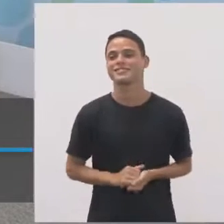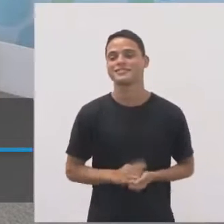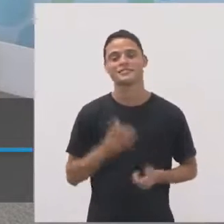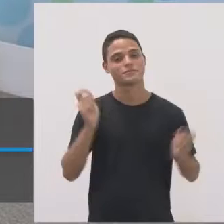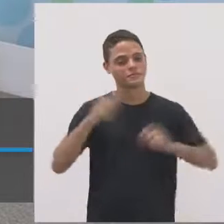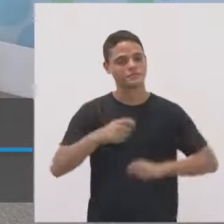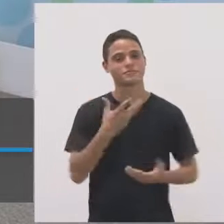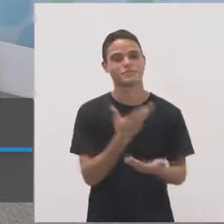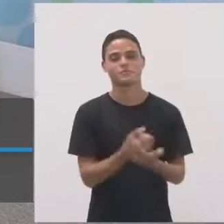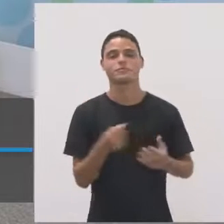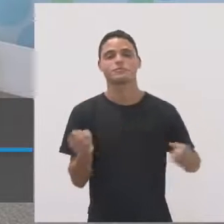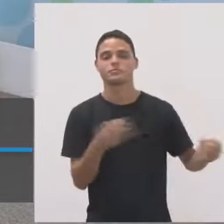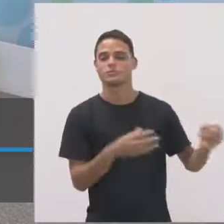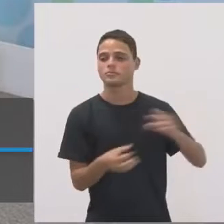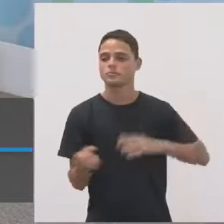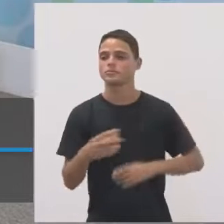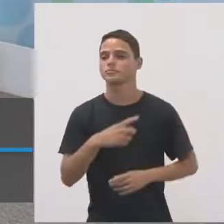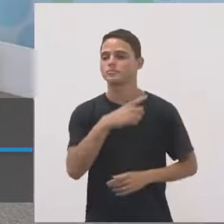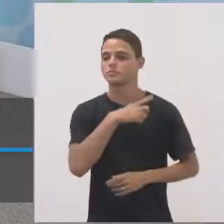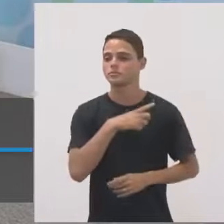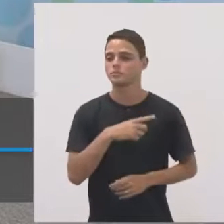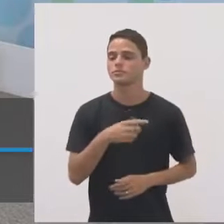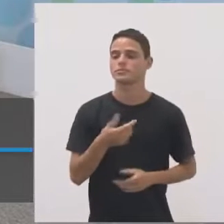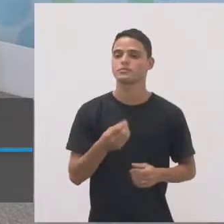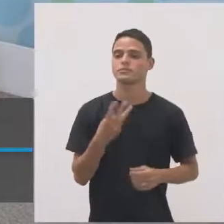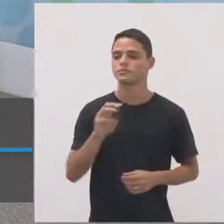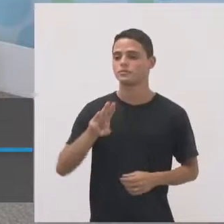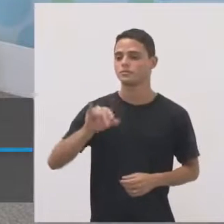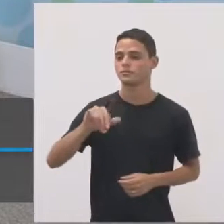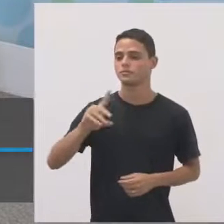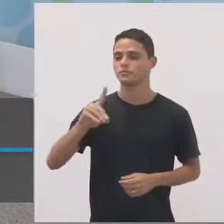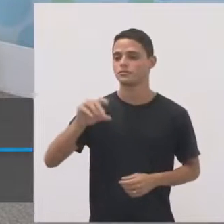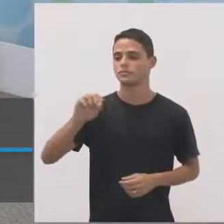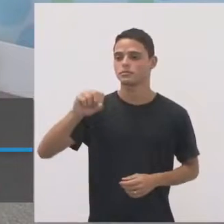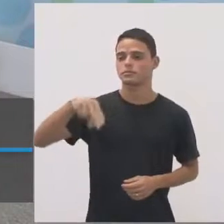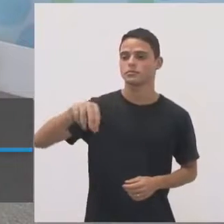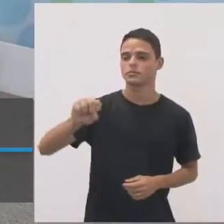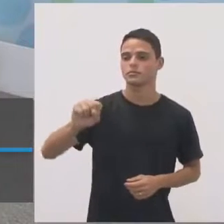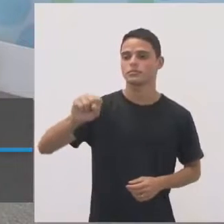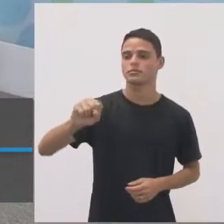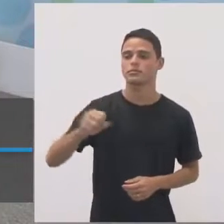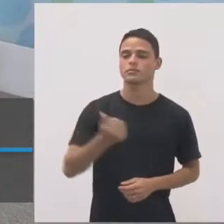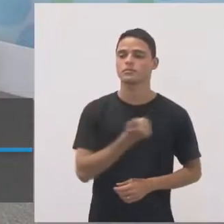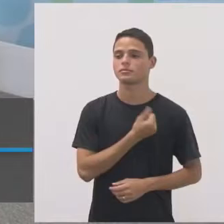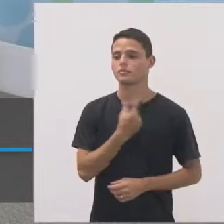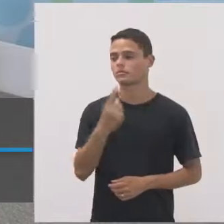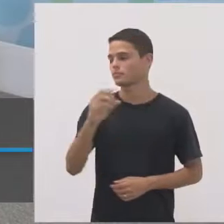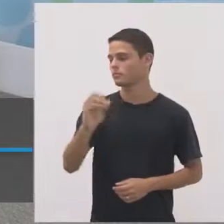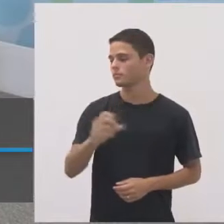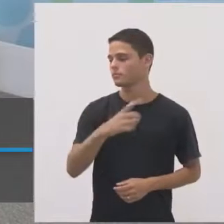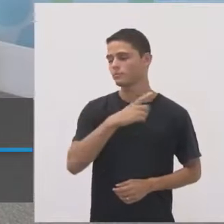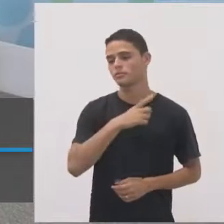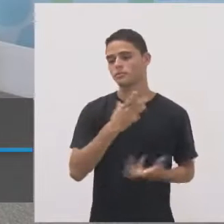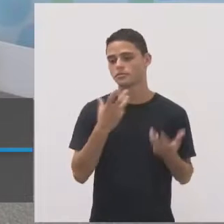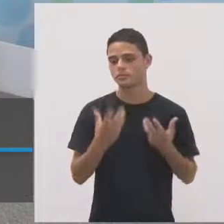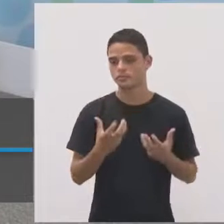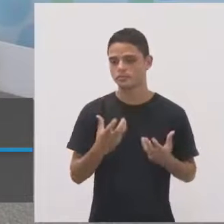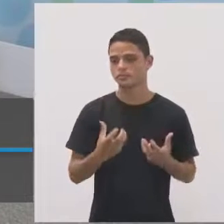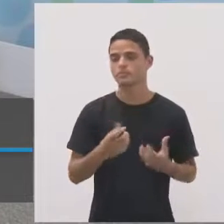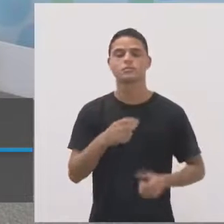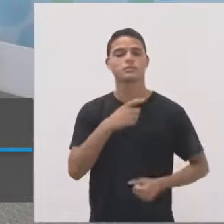você atualizar. Então, se você tem hoje um Windows 10 instalado e quer fazer, né, a adesão do Windows 11, você